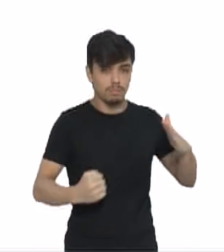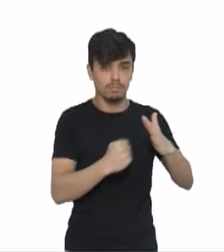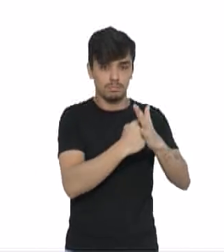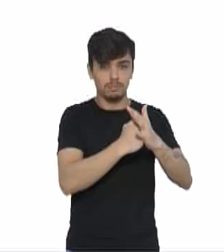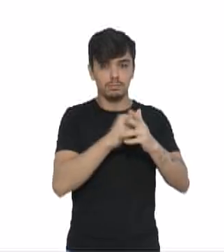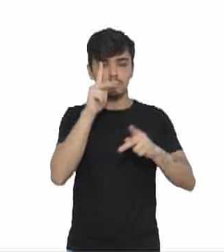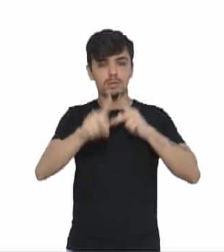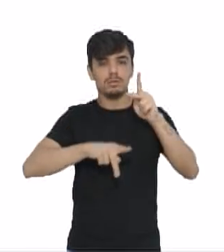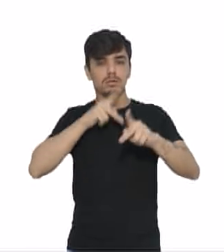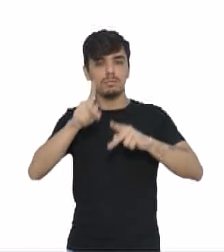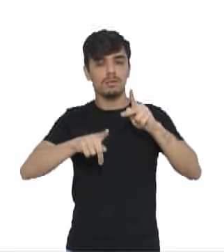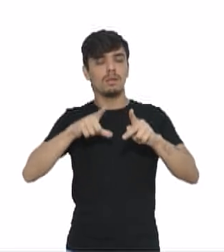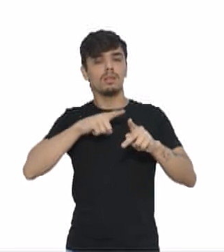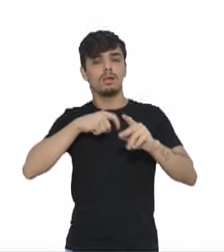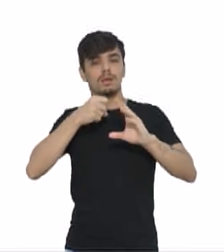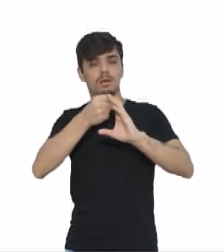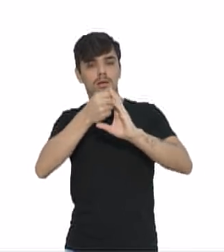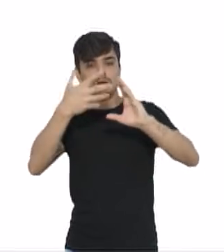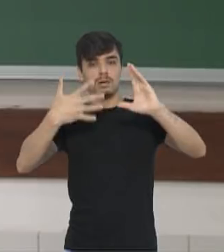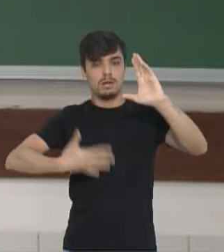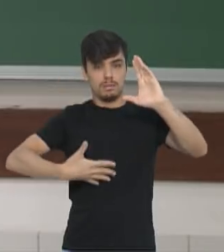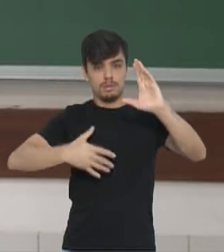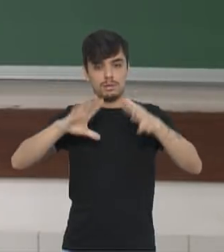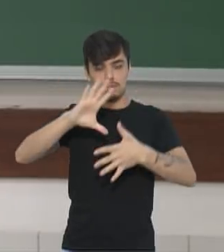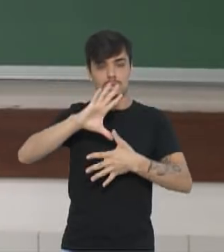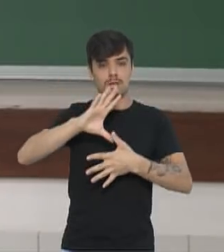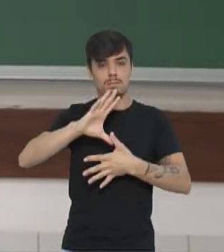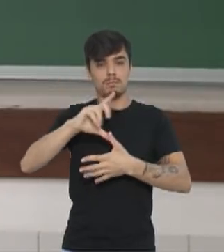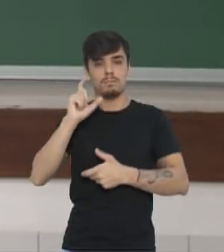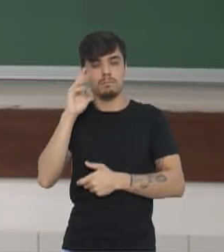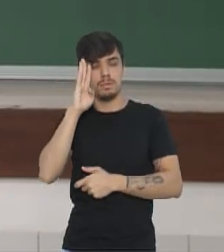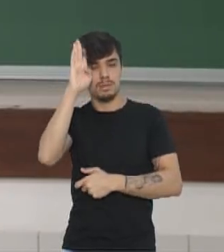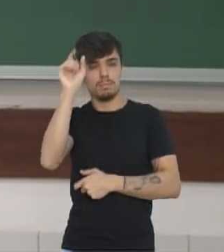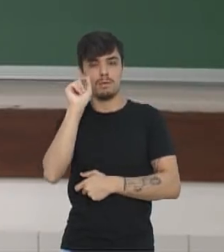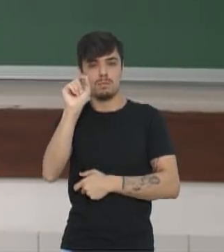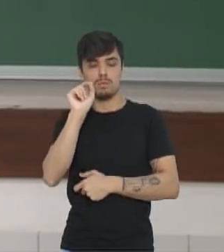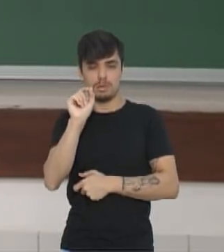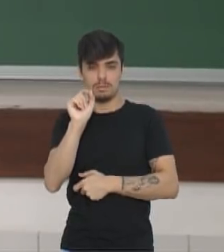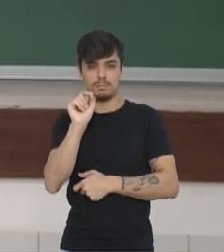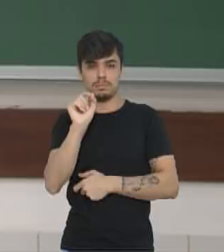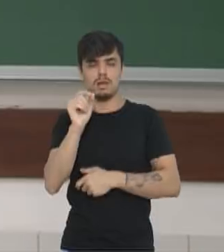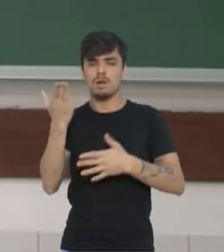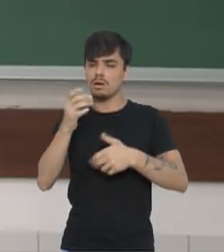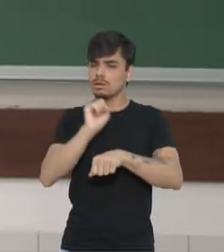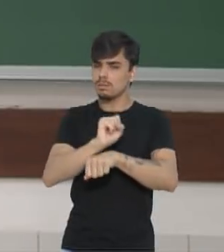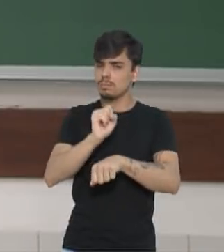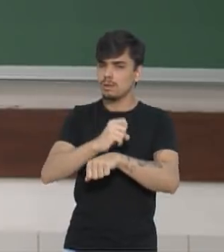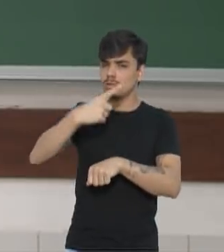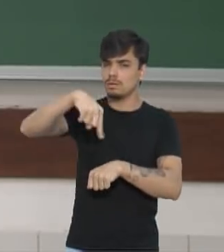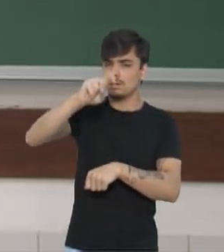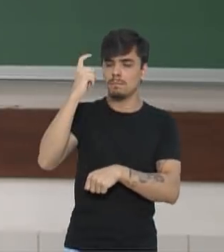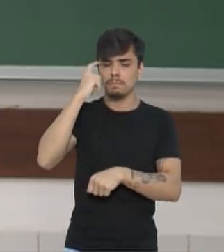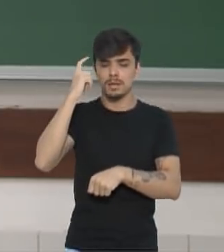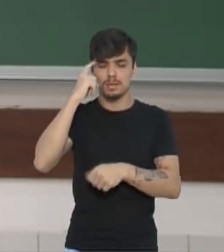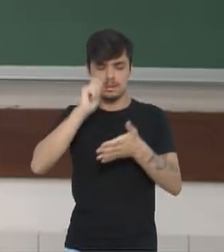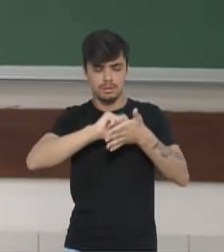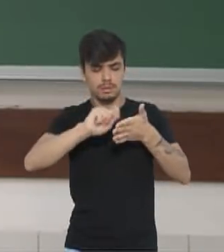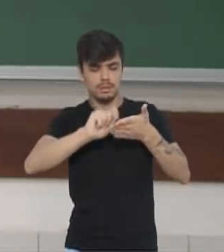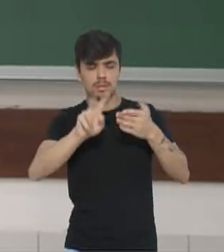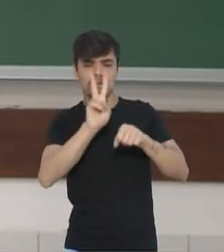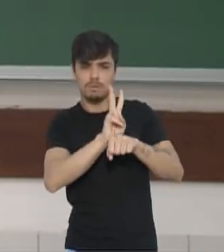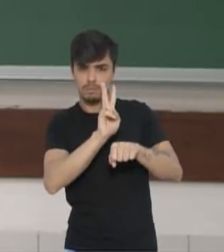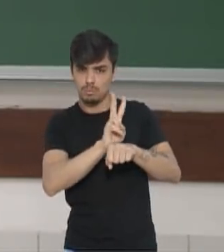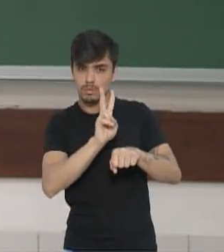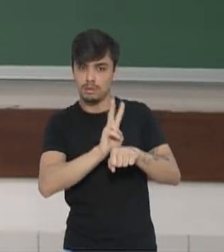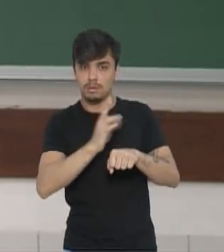como característica principal qual delas? Vocês aguardem um momento, pensem, escrevam com cuidado e eu já retorno com a